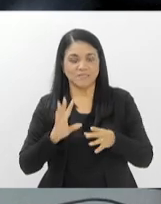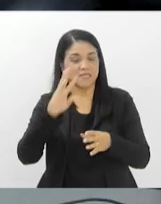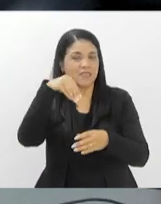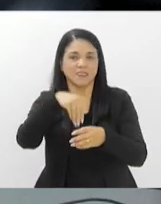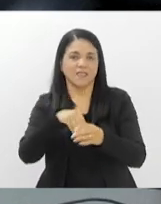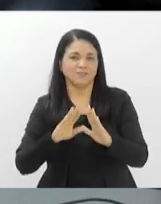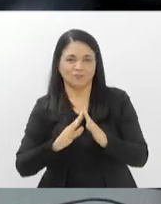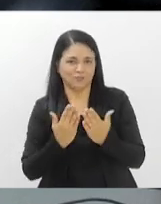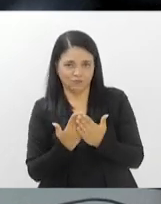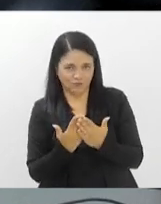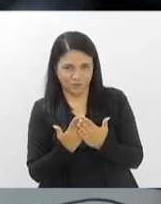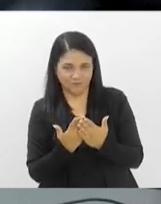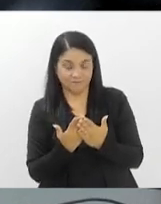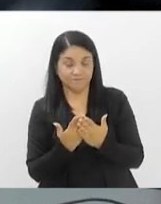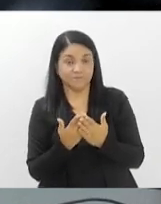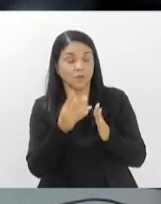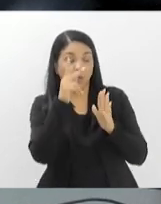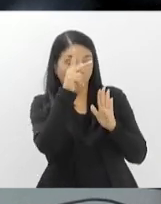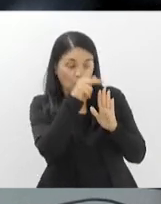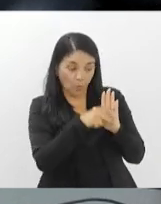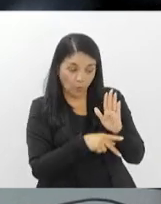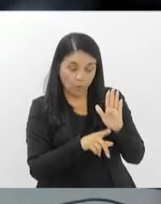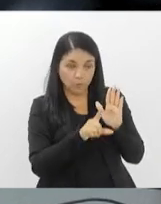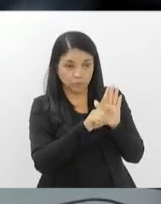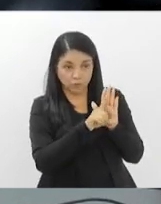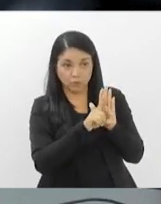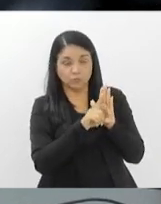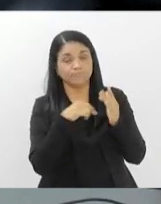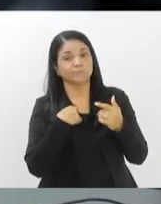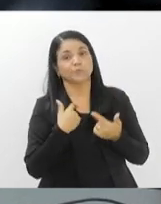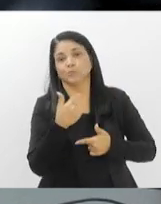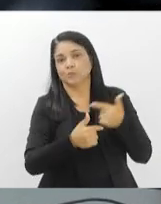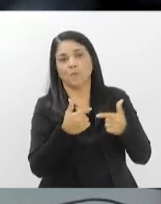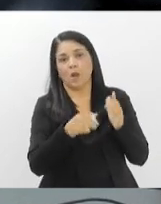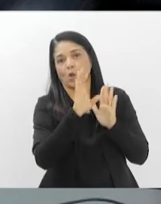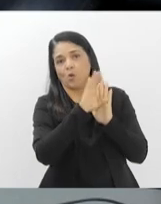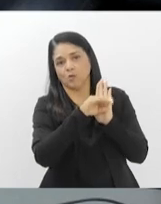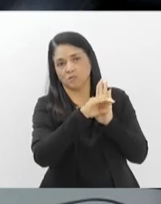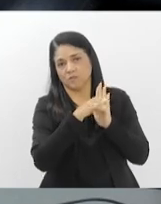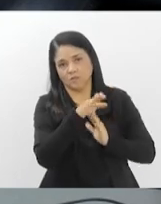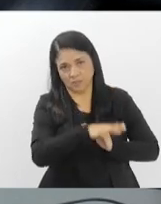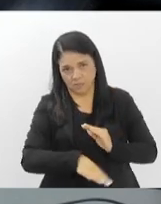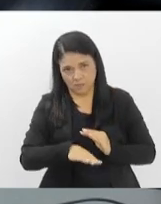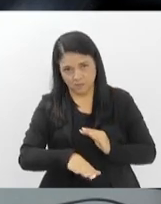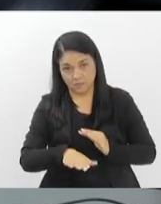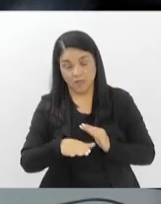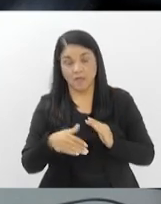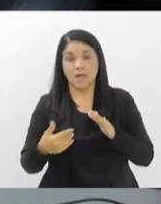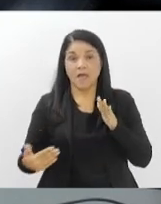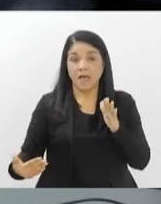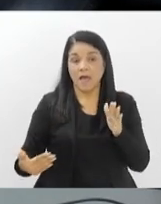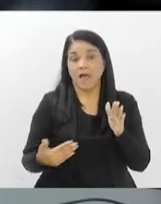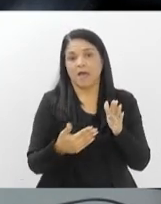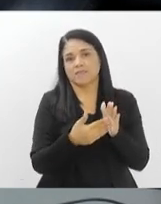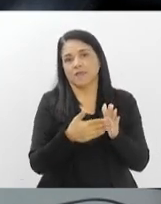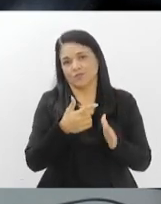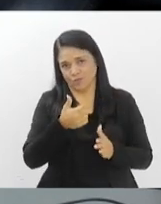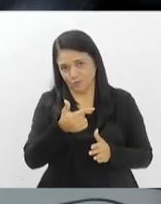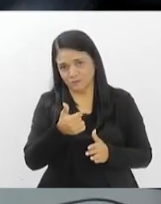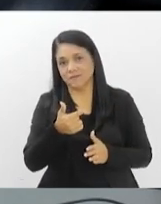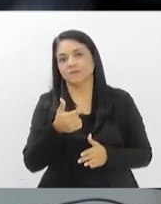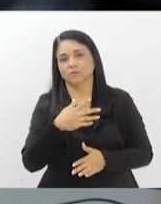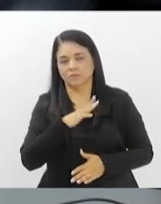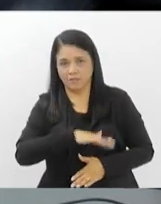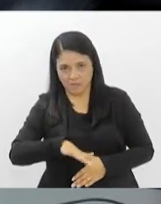escolar. O projeto não trabalha qual é o conceito de infância, mas a gente tem uma legislação que define que criança vai até 12 anos. Então, isso aqui, por exemplo,